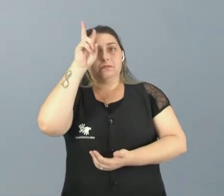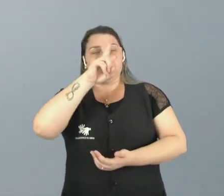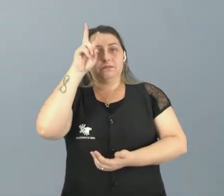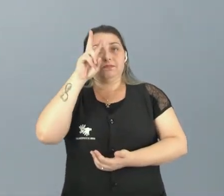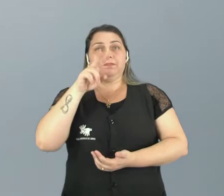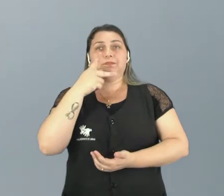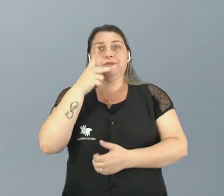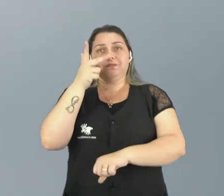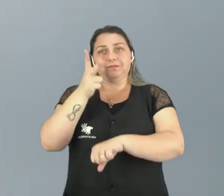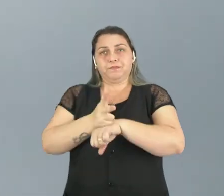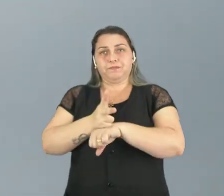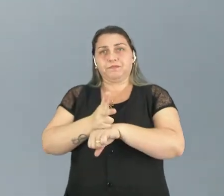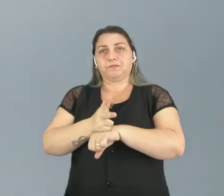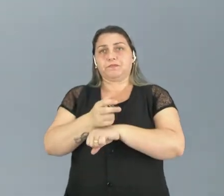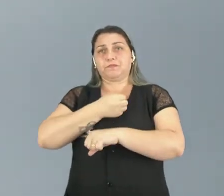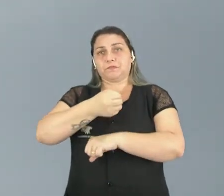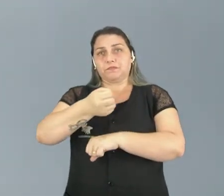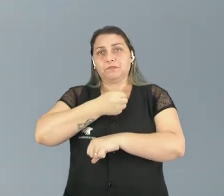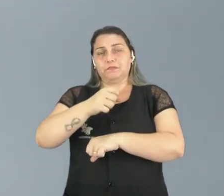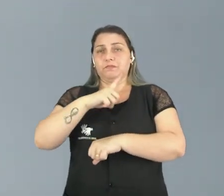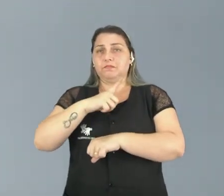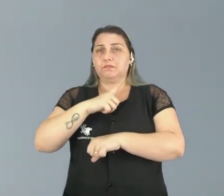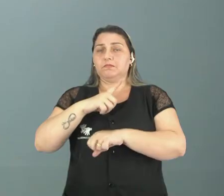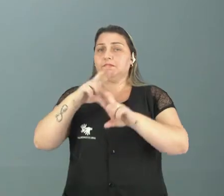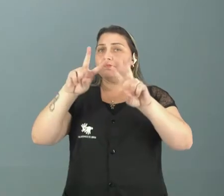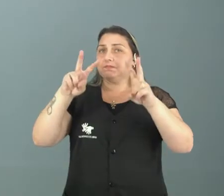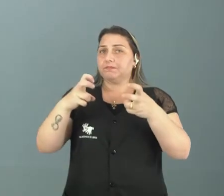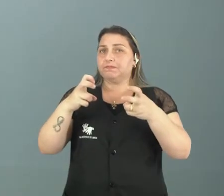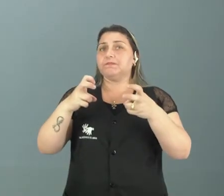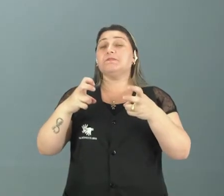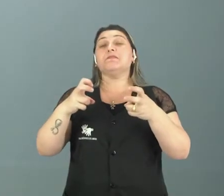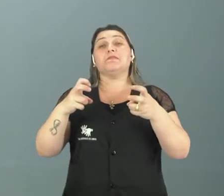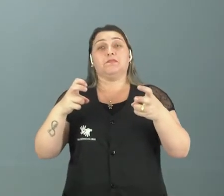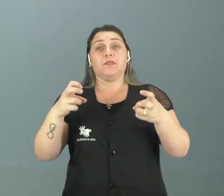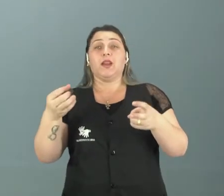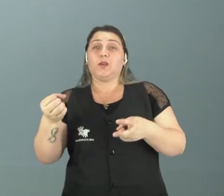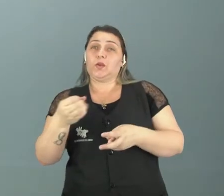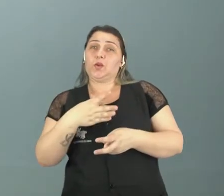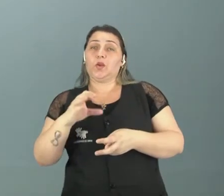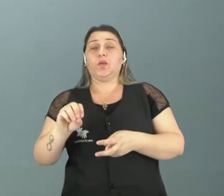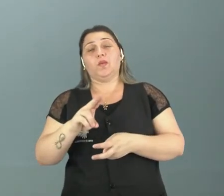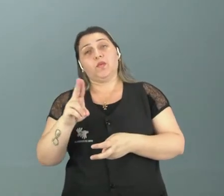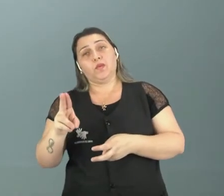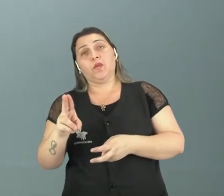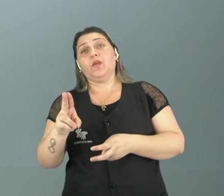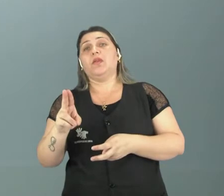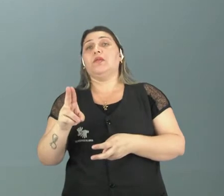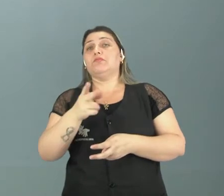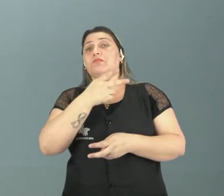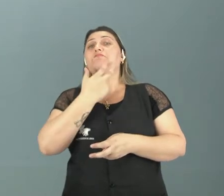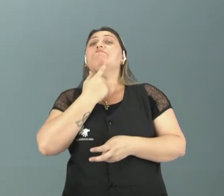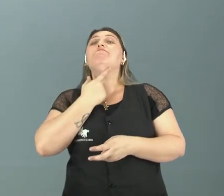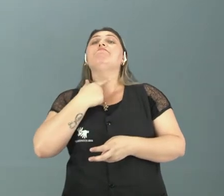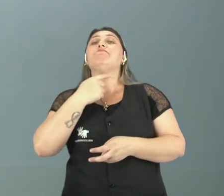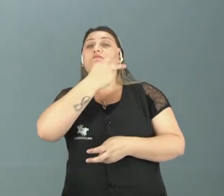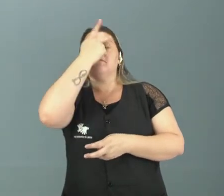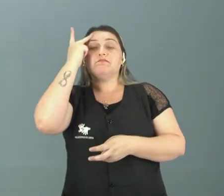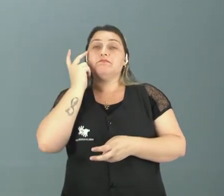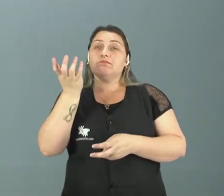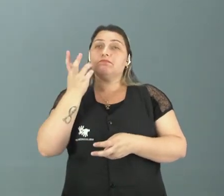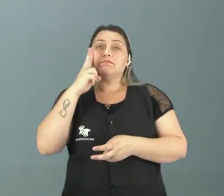no vídeo, a reportagem ela aborda temas da atualidade ou de interesse, né, do público. Então é